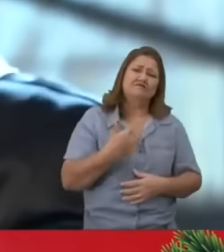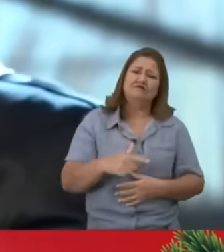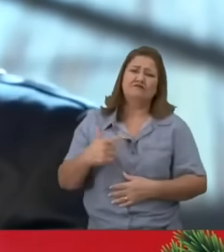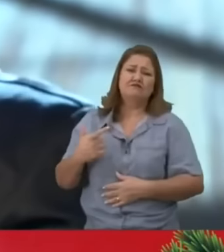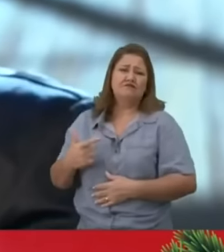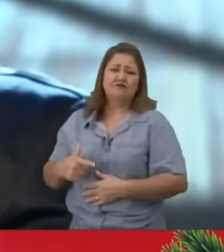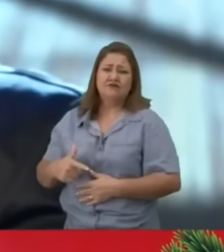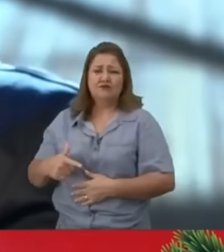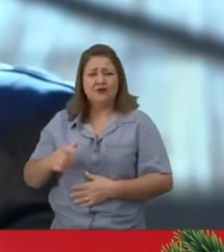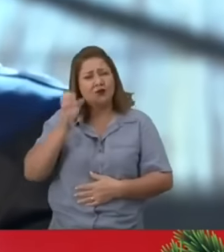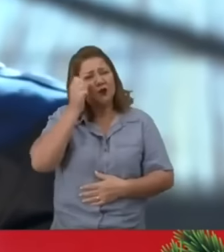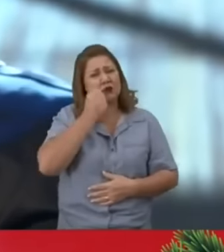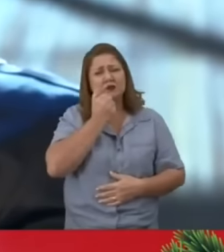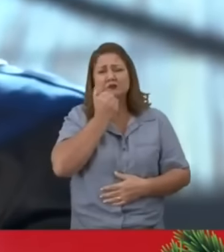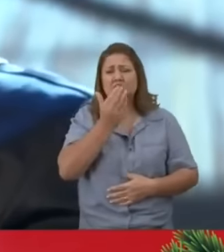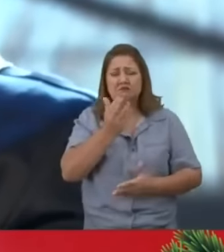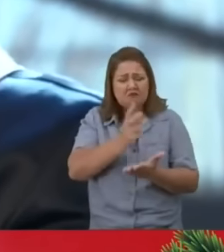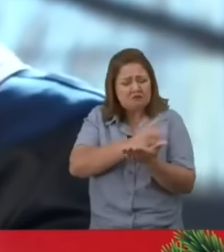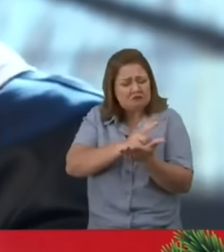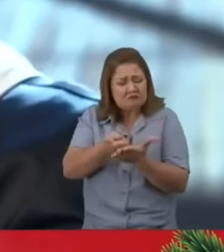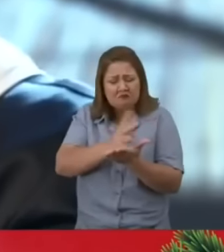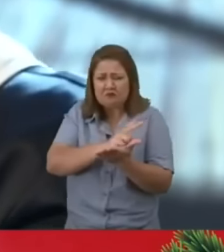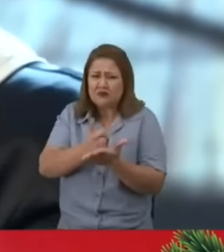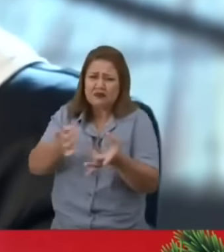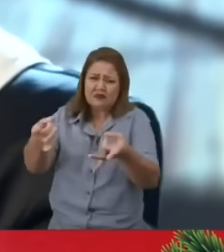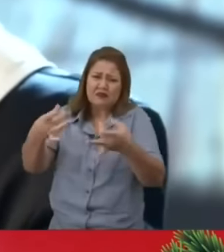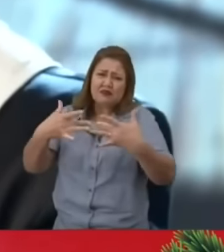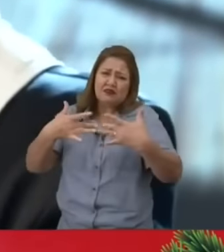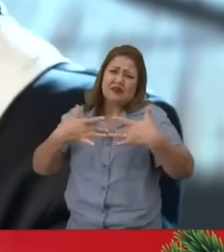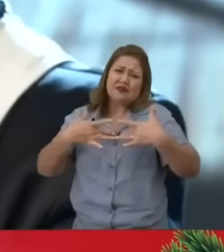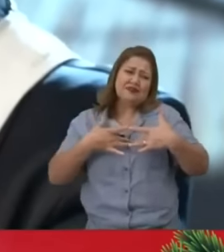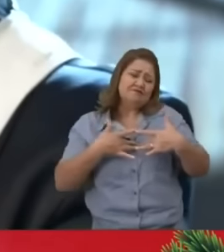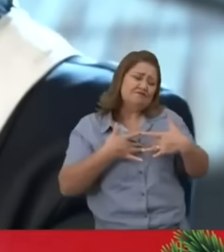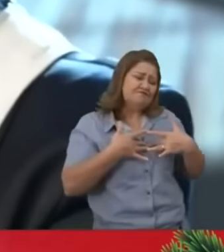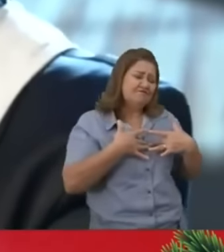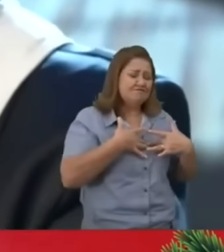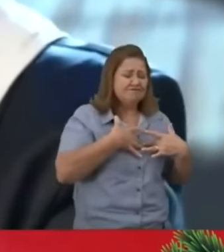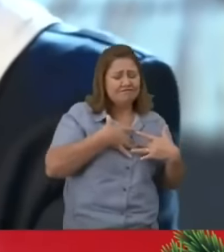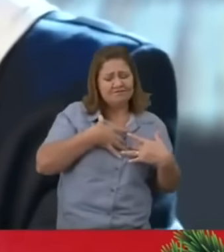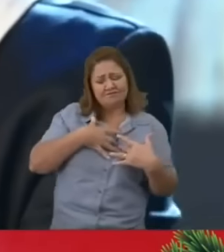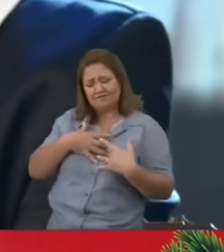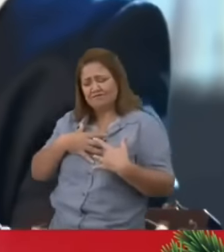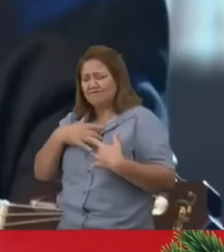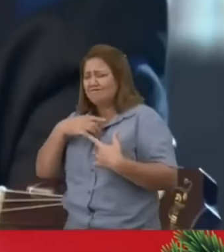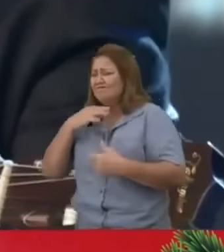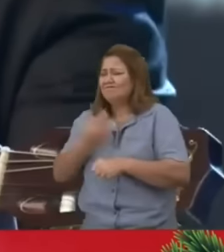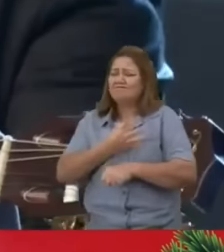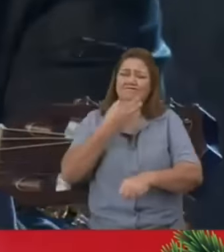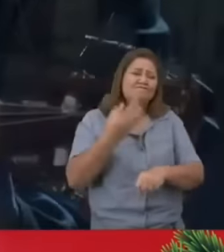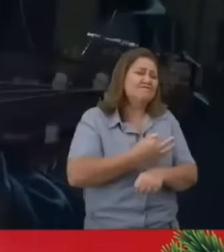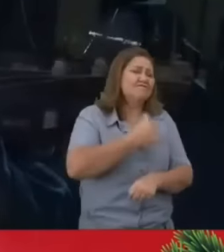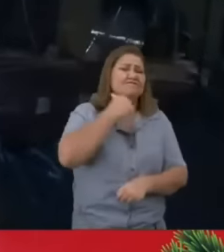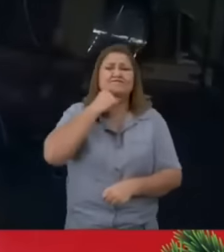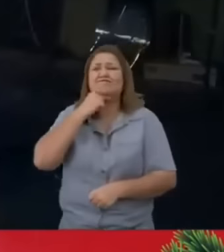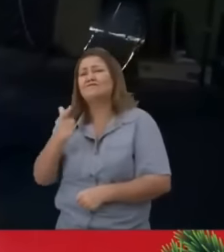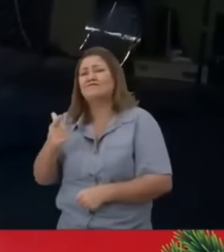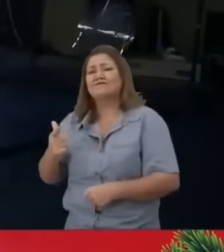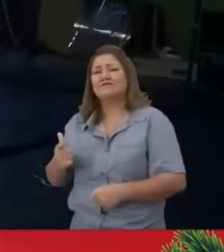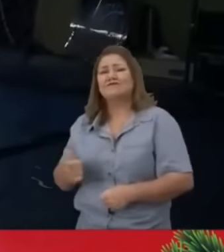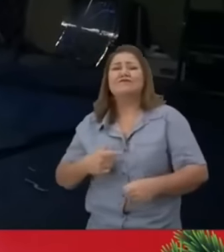noite sem sono, no abandono, eu não aguento. Olha aí